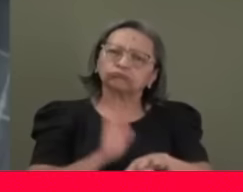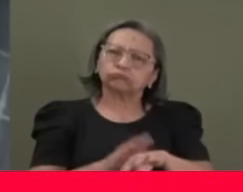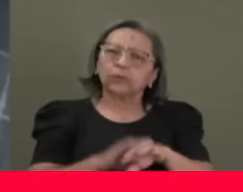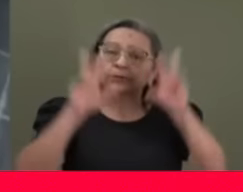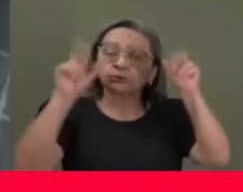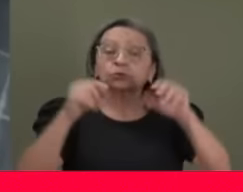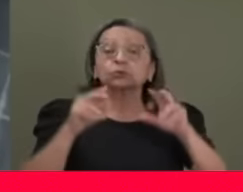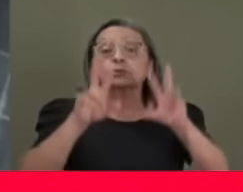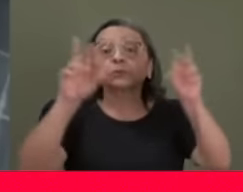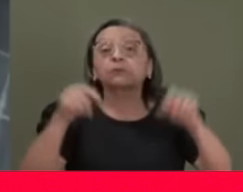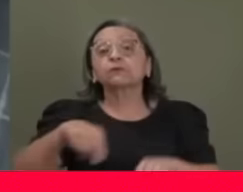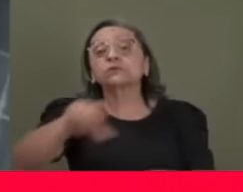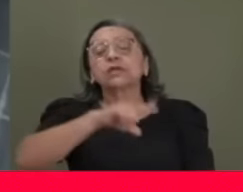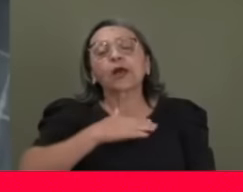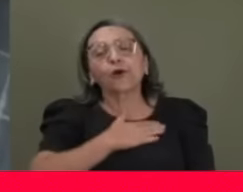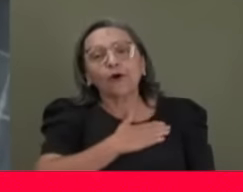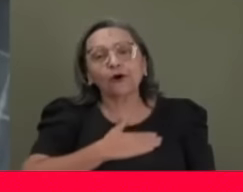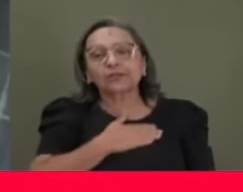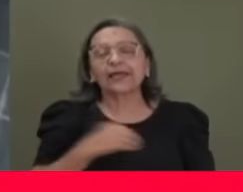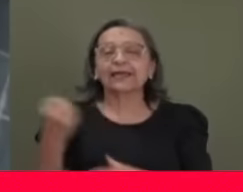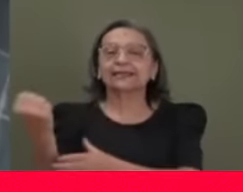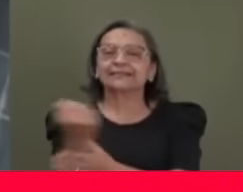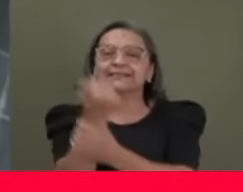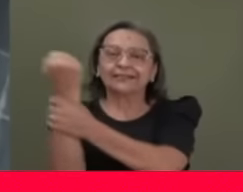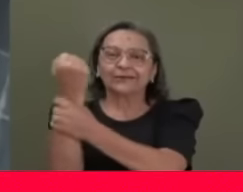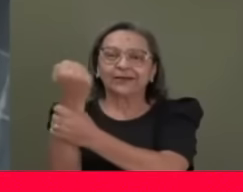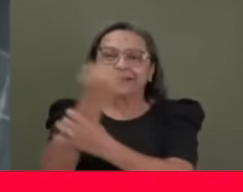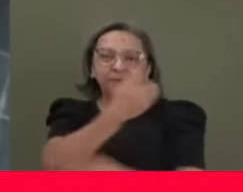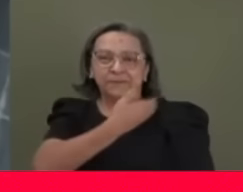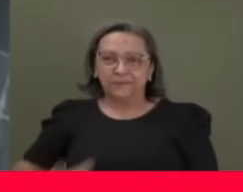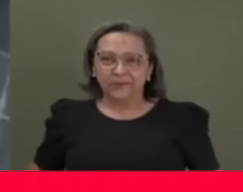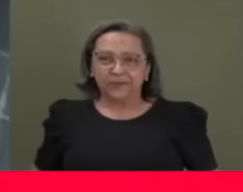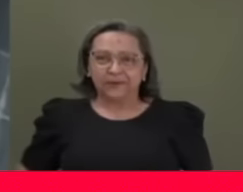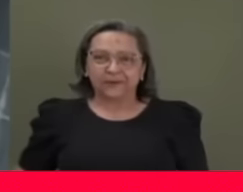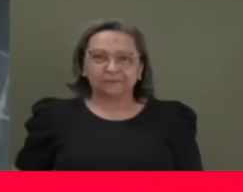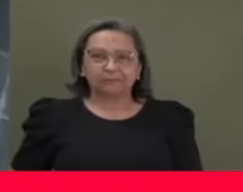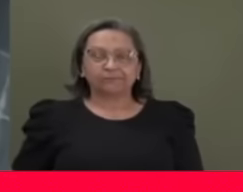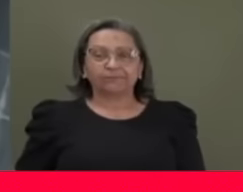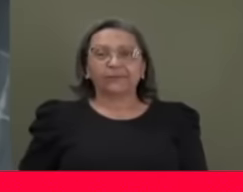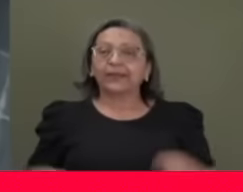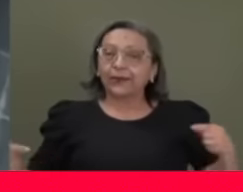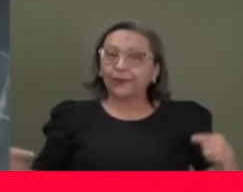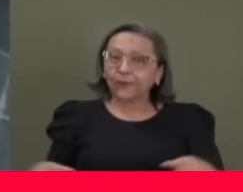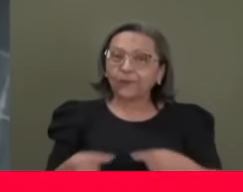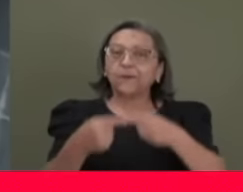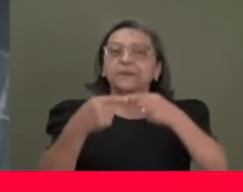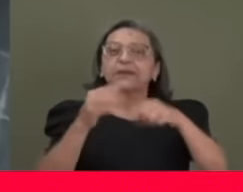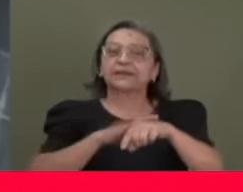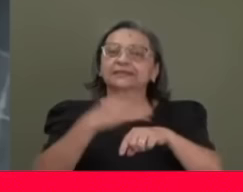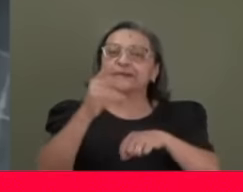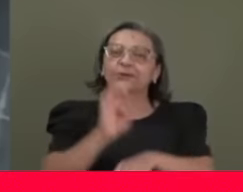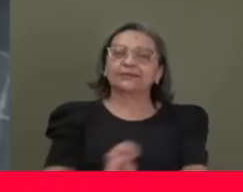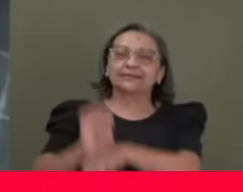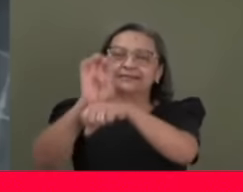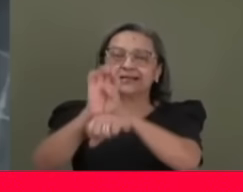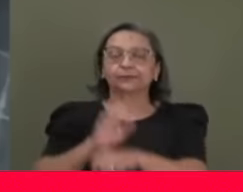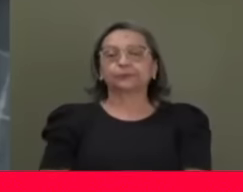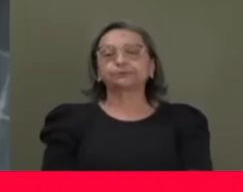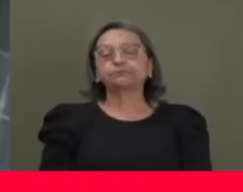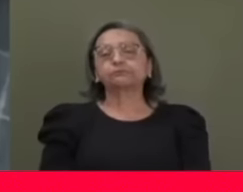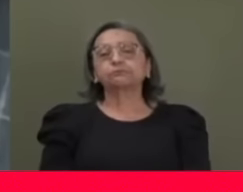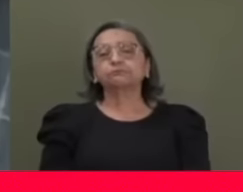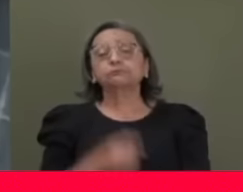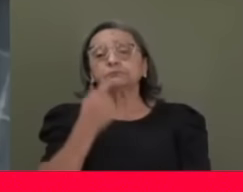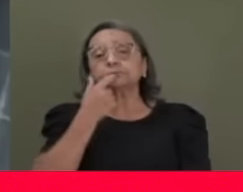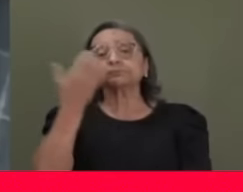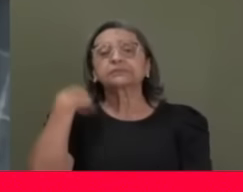tema que o senhor tem muito apreço, que é segurança pública, e tem a ver com o seu estado. Na última